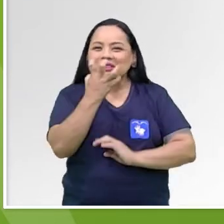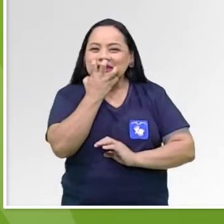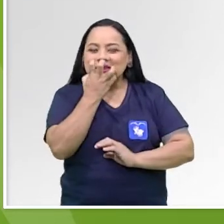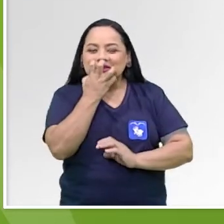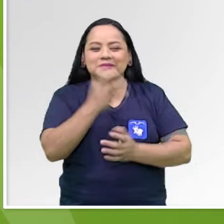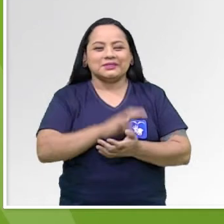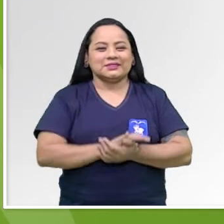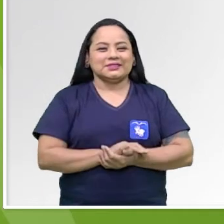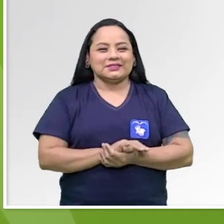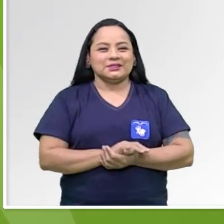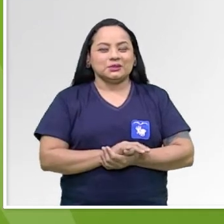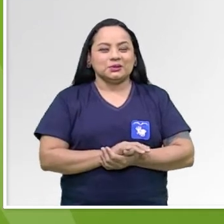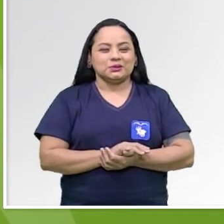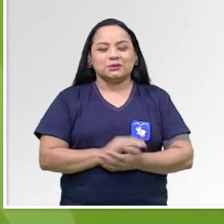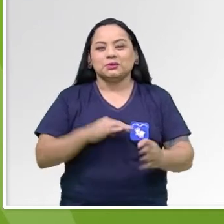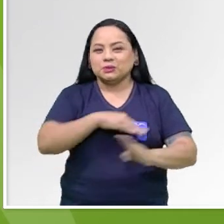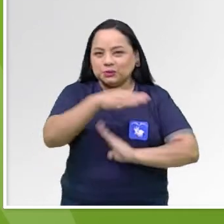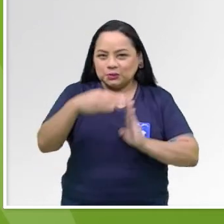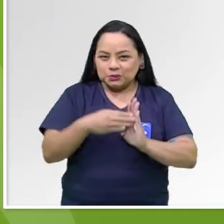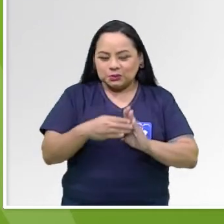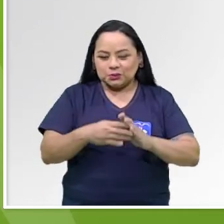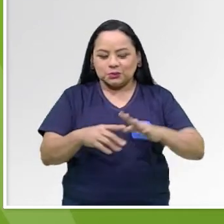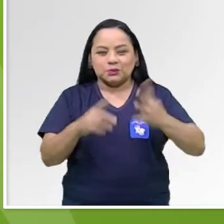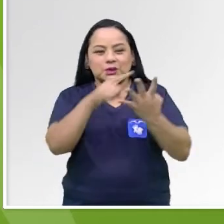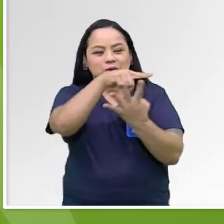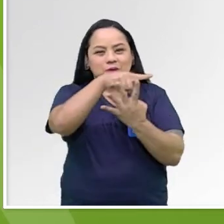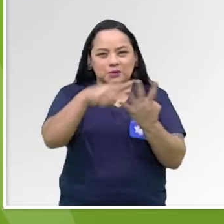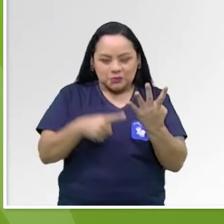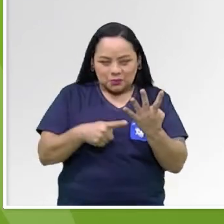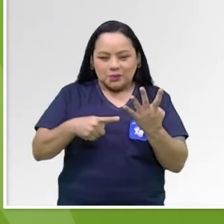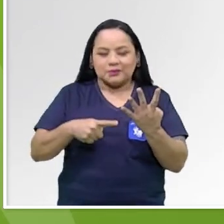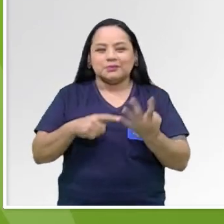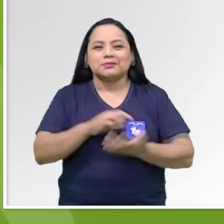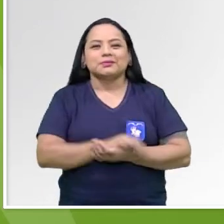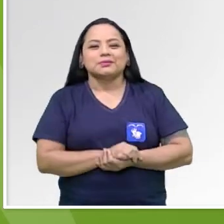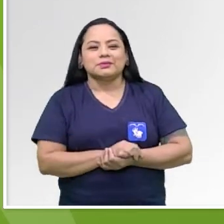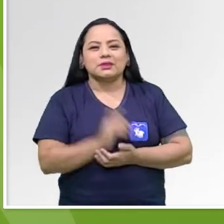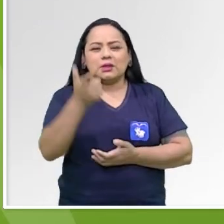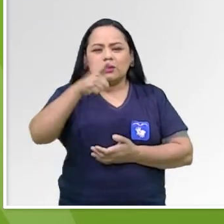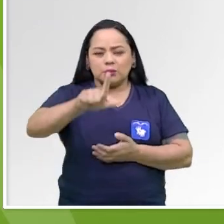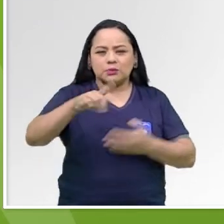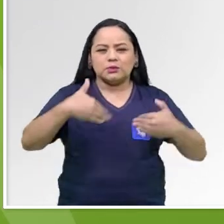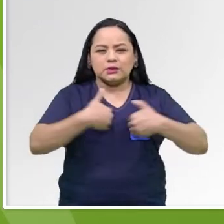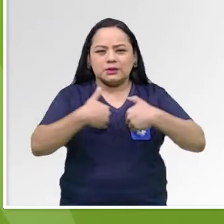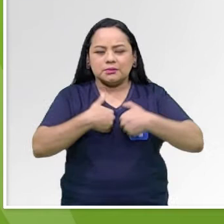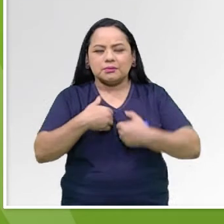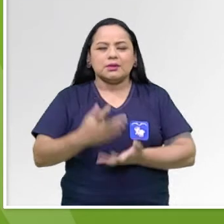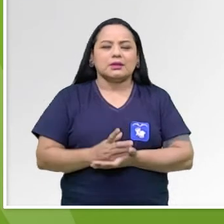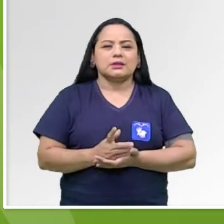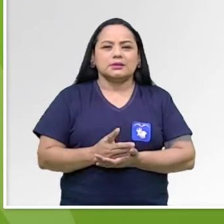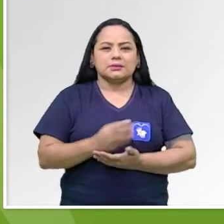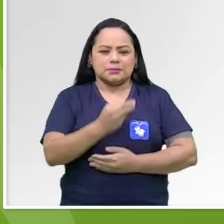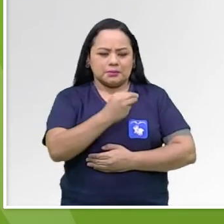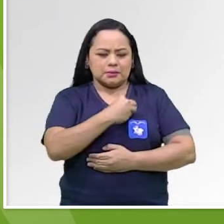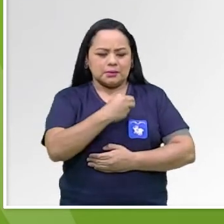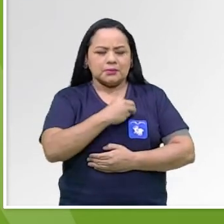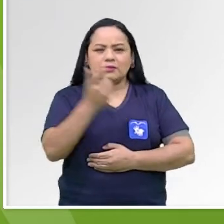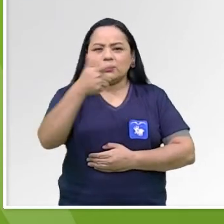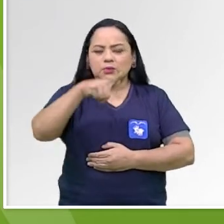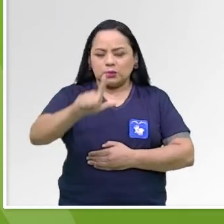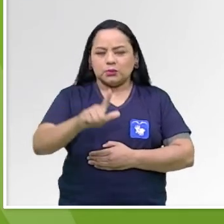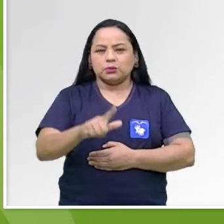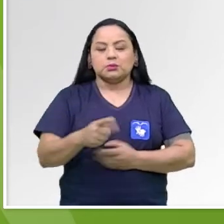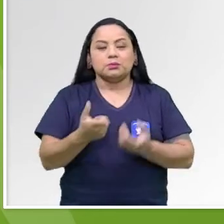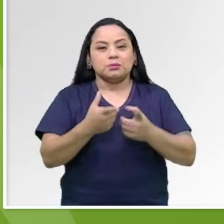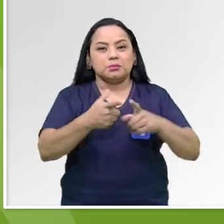eles quadrúpedes. Mas vão ter outros animais, né, que vão se locomover de outras formas, outros mamíferos, tá? Então, a grande